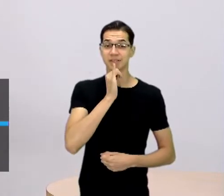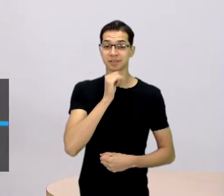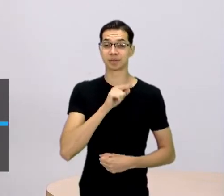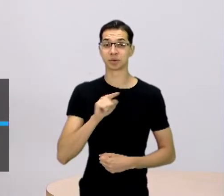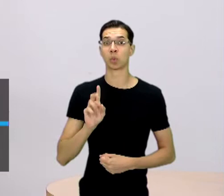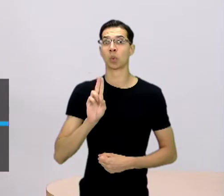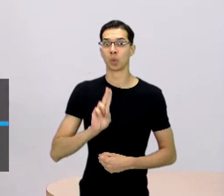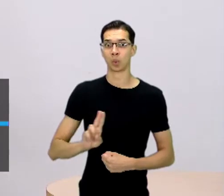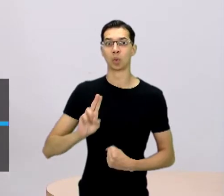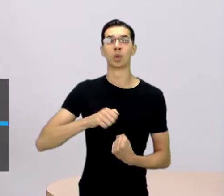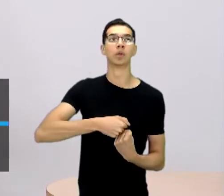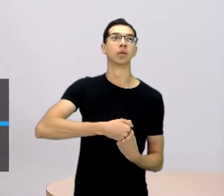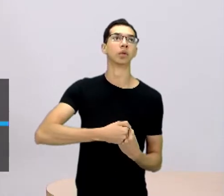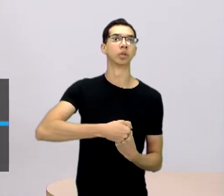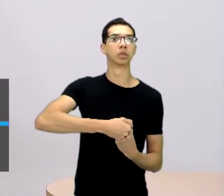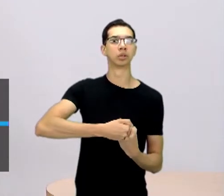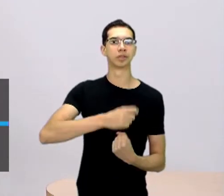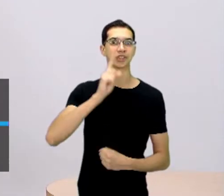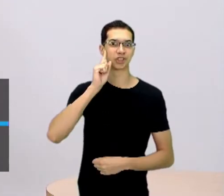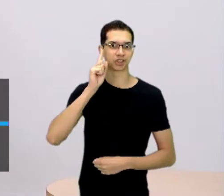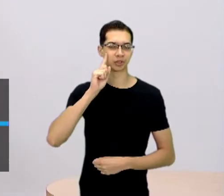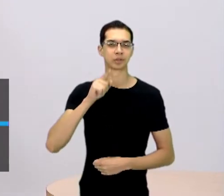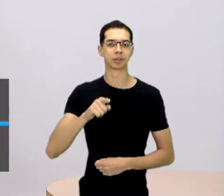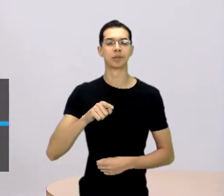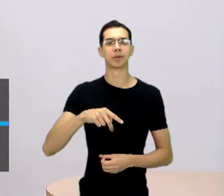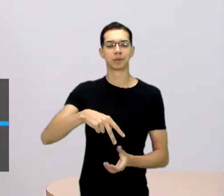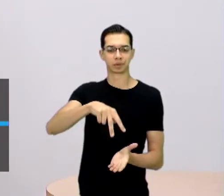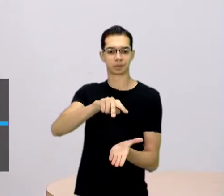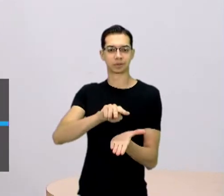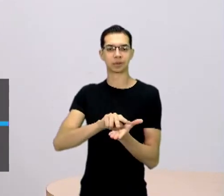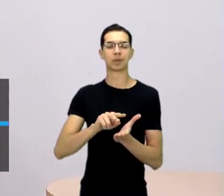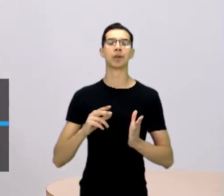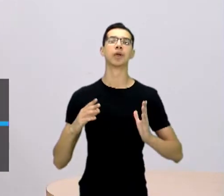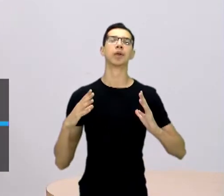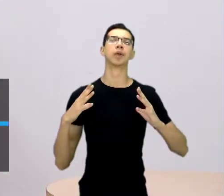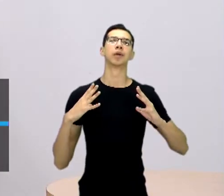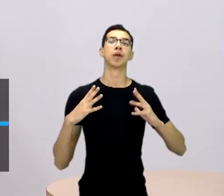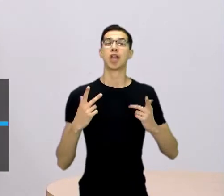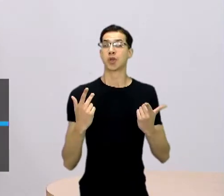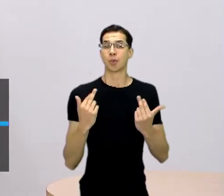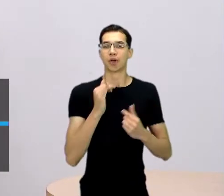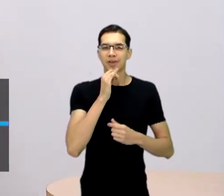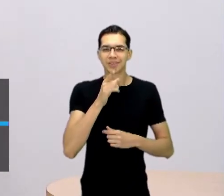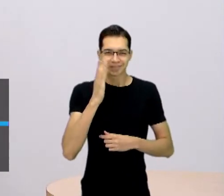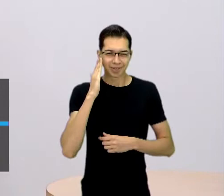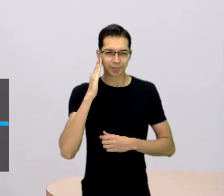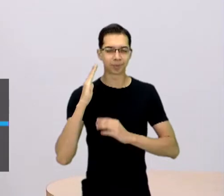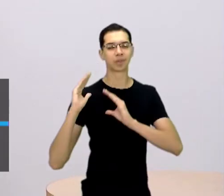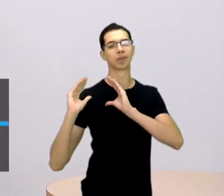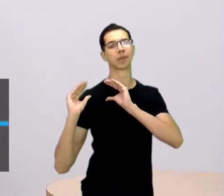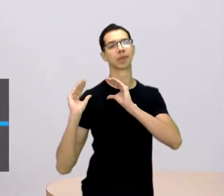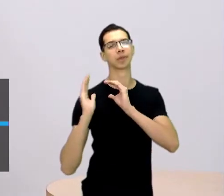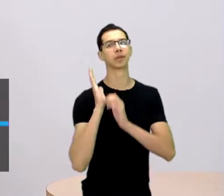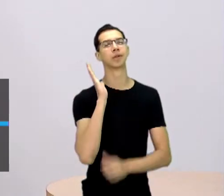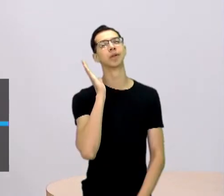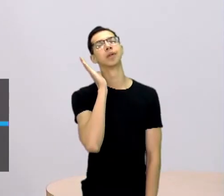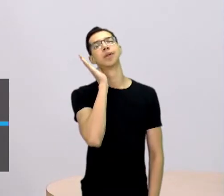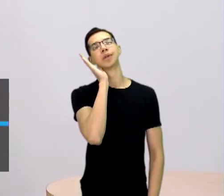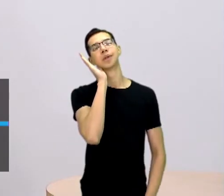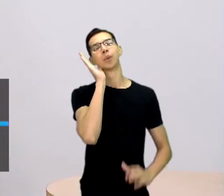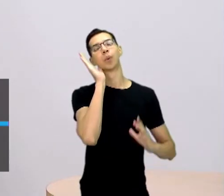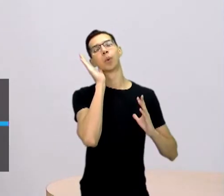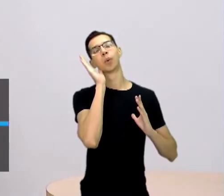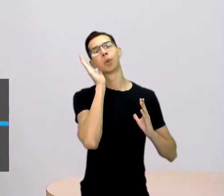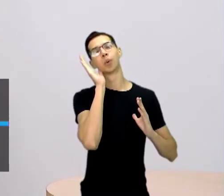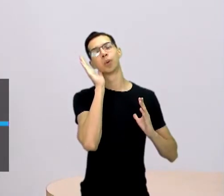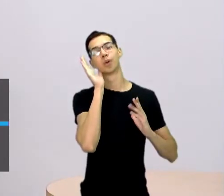né? Então, a gente relaxa o nosso corpo. E aqui na cartilagem é exatamente a mesma coisa. O osso utiliza dessa